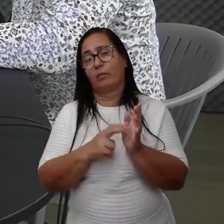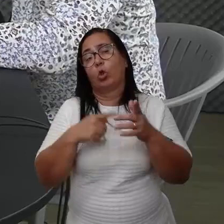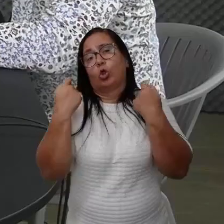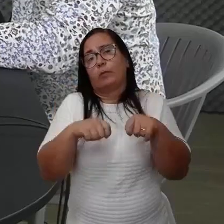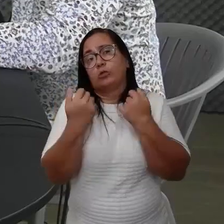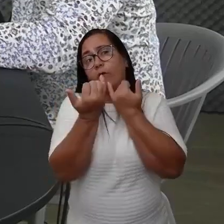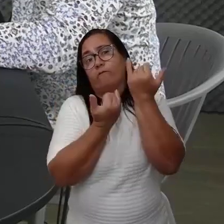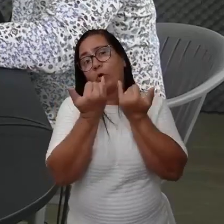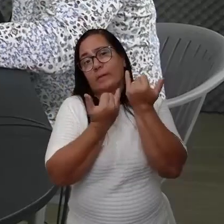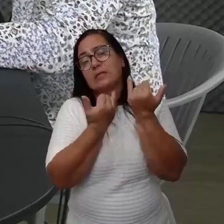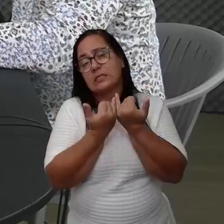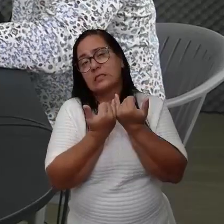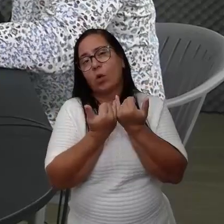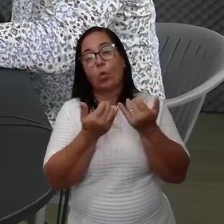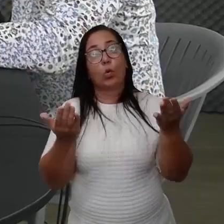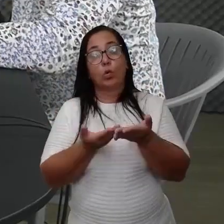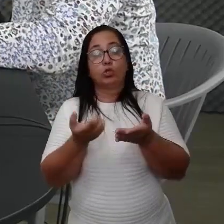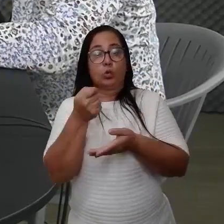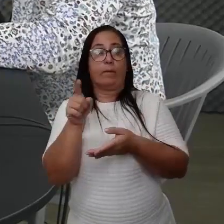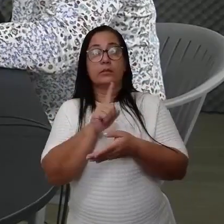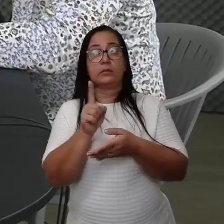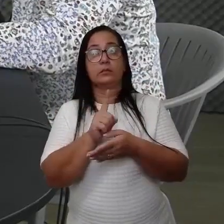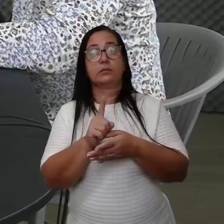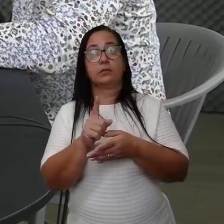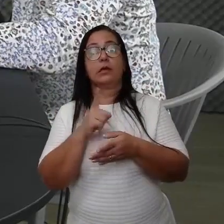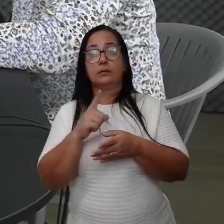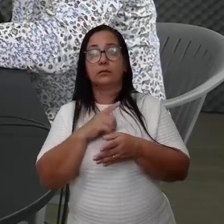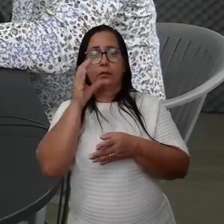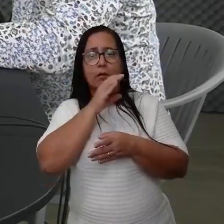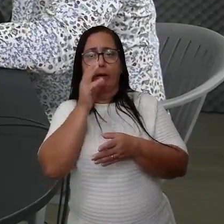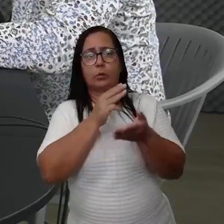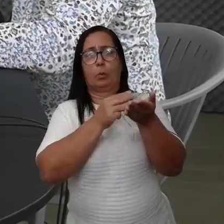de uma informação, não sei o quê. Hoje em dia tudo mudou, não é? A gente tem uma agilidade